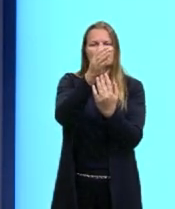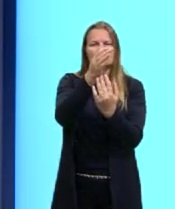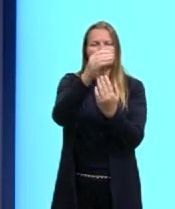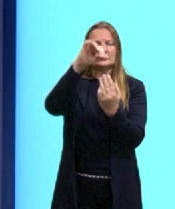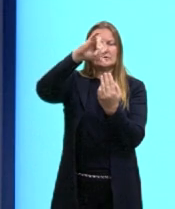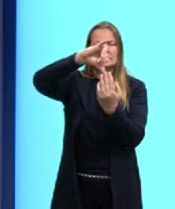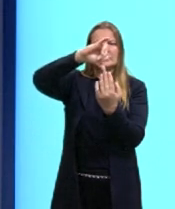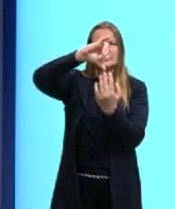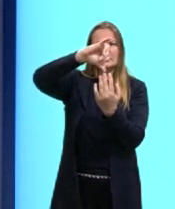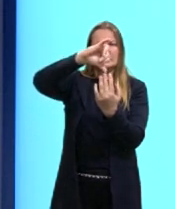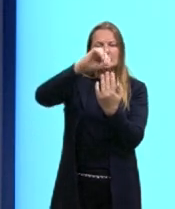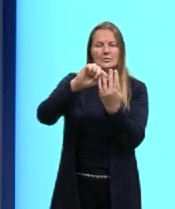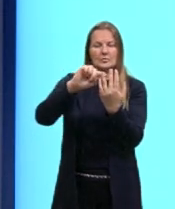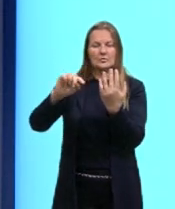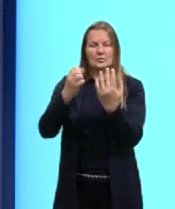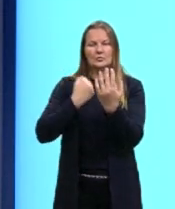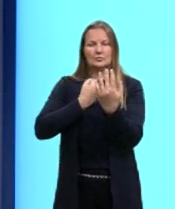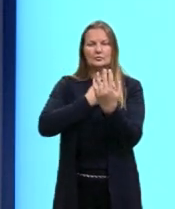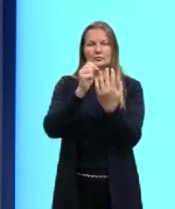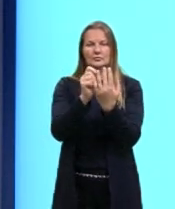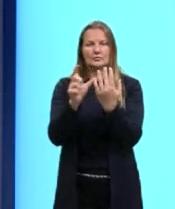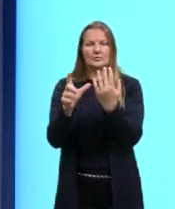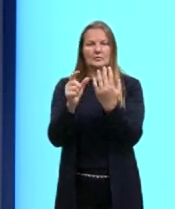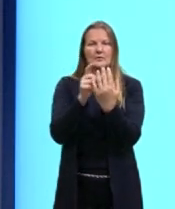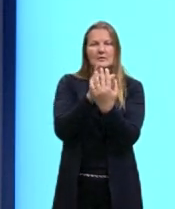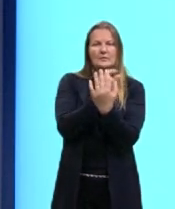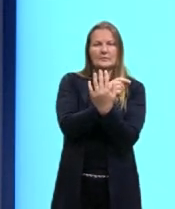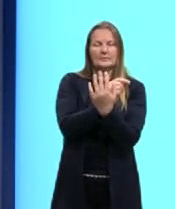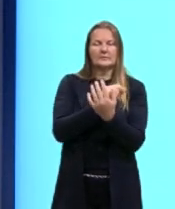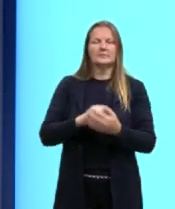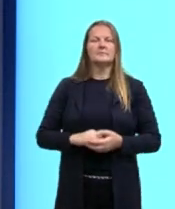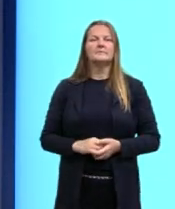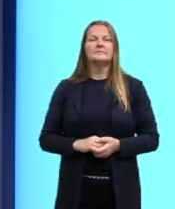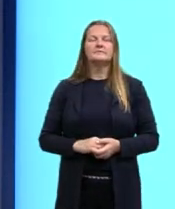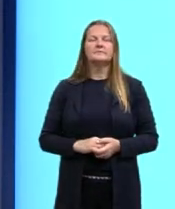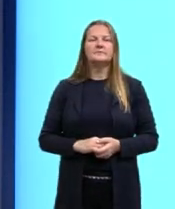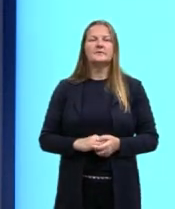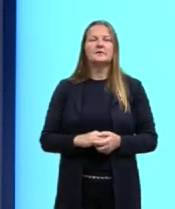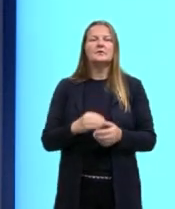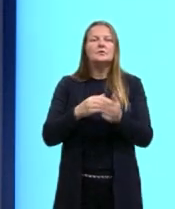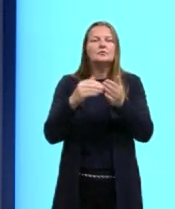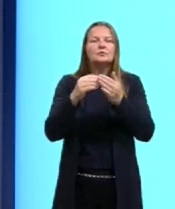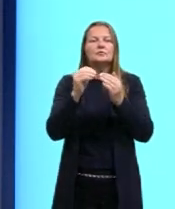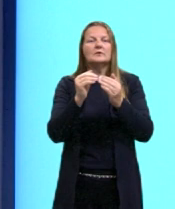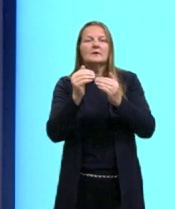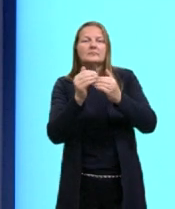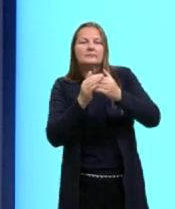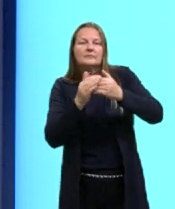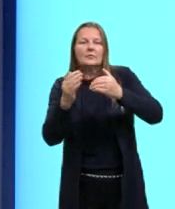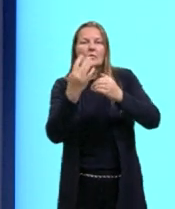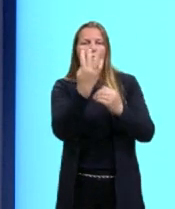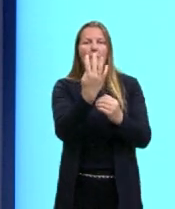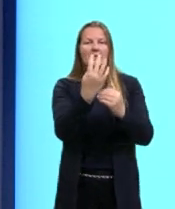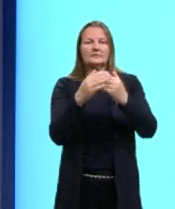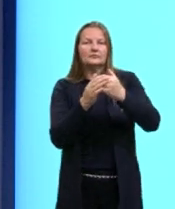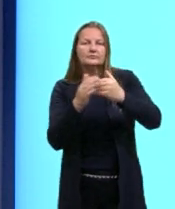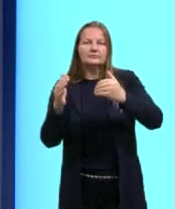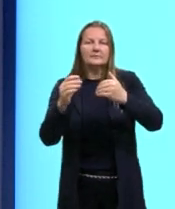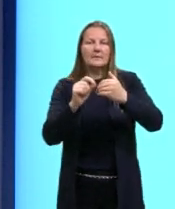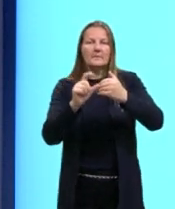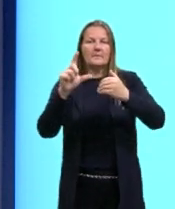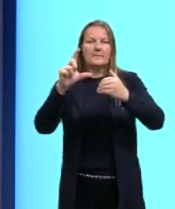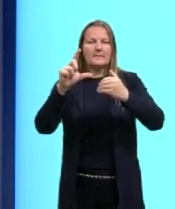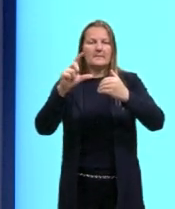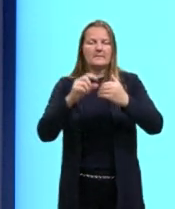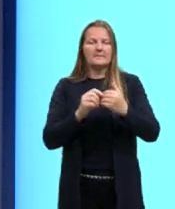termo Central né ele seriam menores do que quatro e todos os valores a partir do termo Central eles são